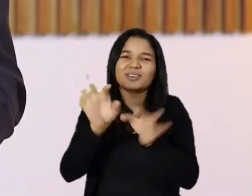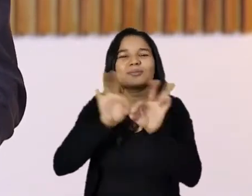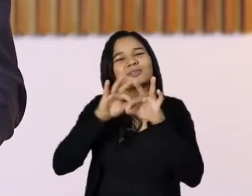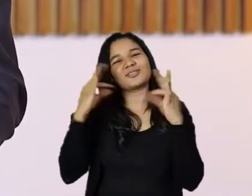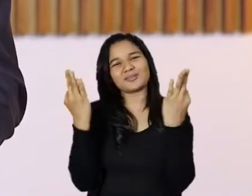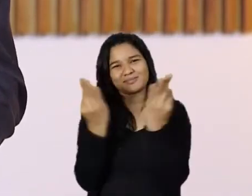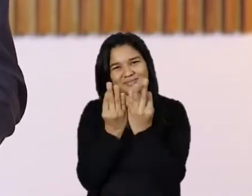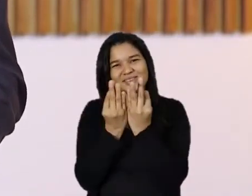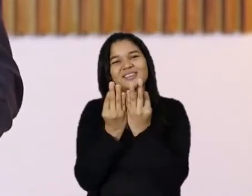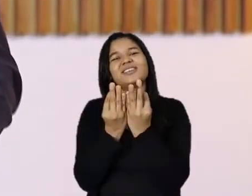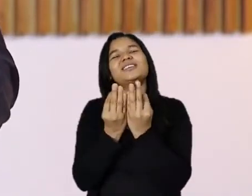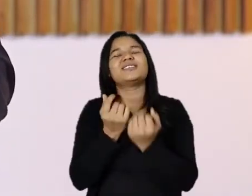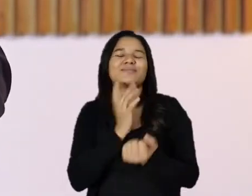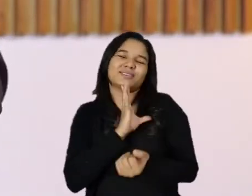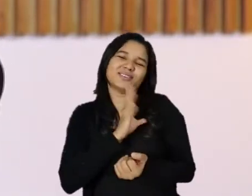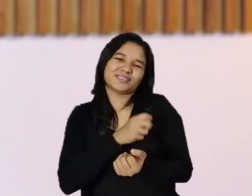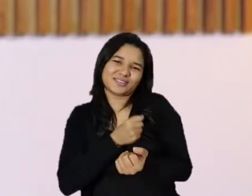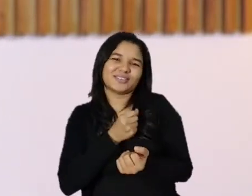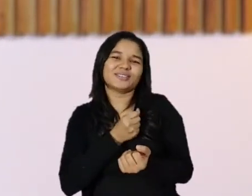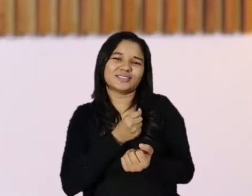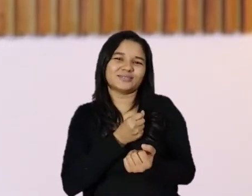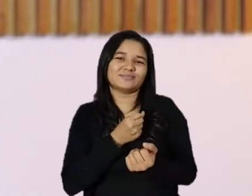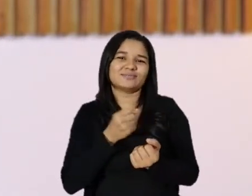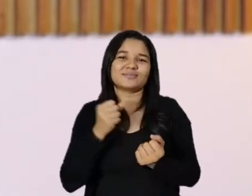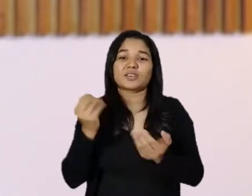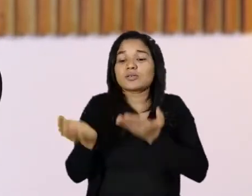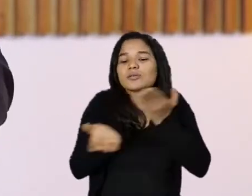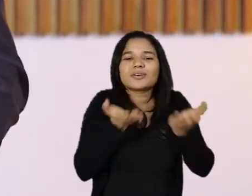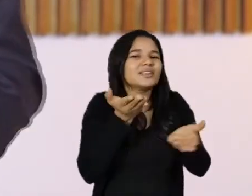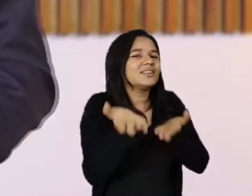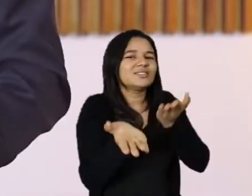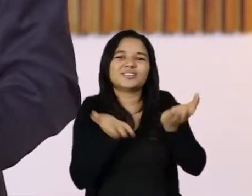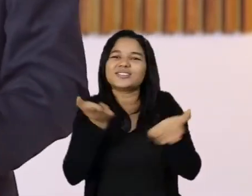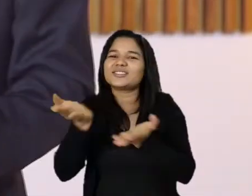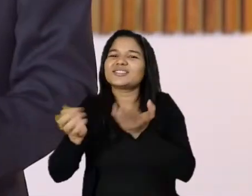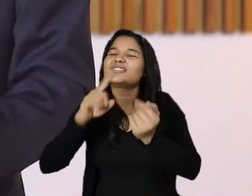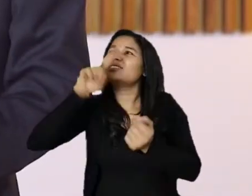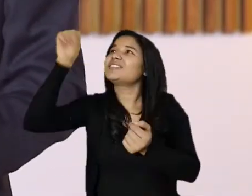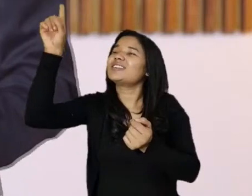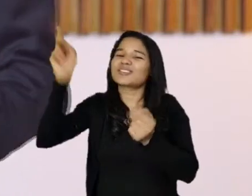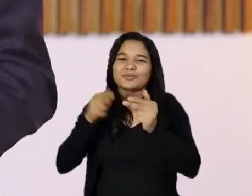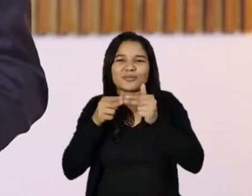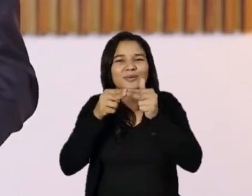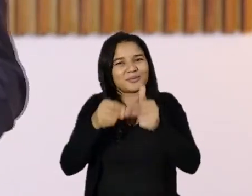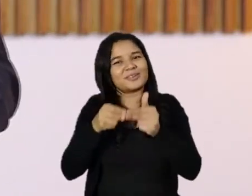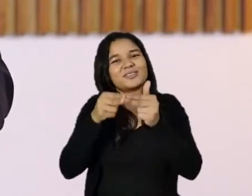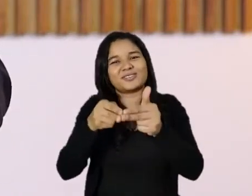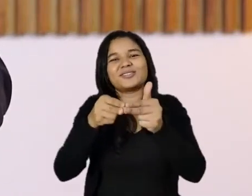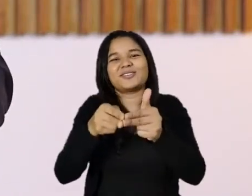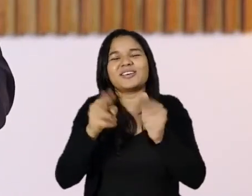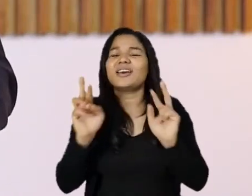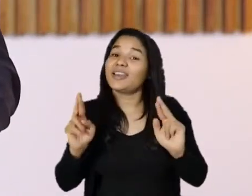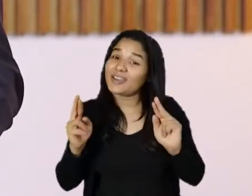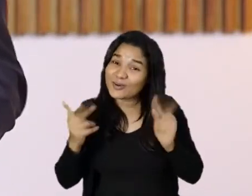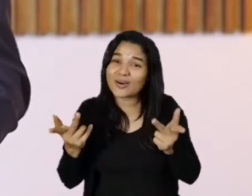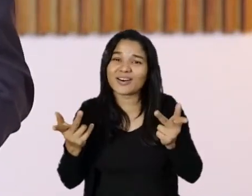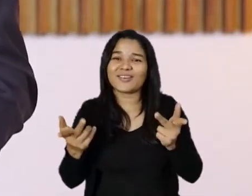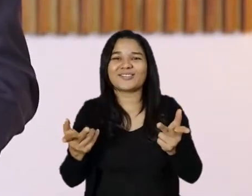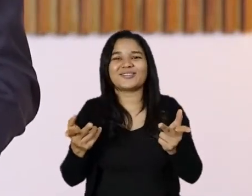com a família de Noé é o mesmo para conosco hoje. Então, o nosso lar,